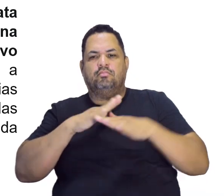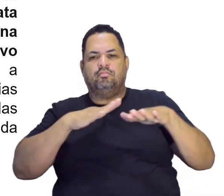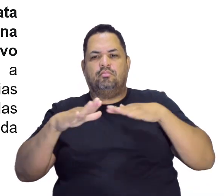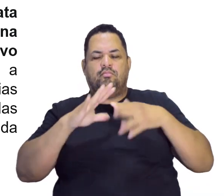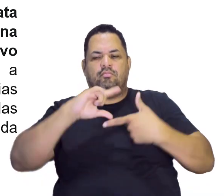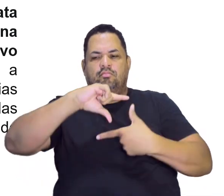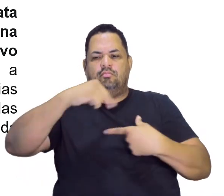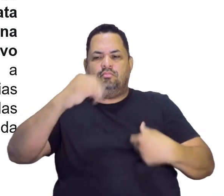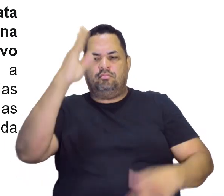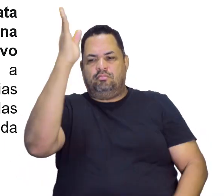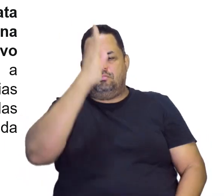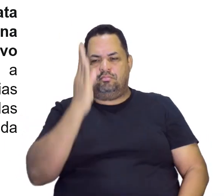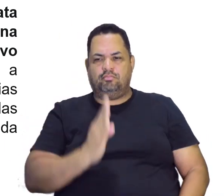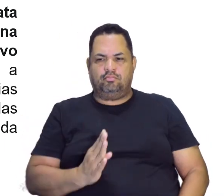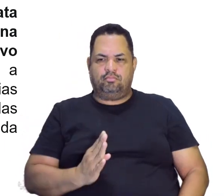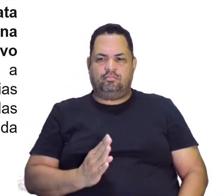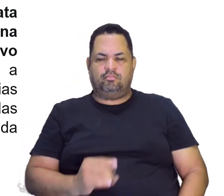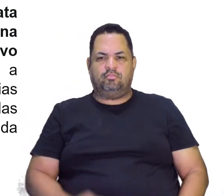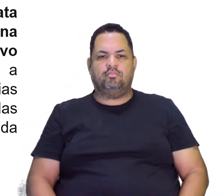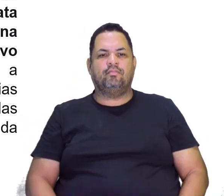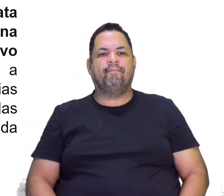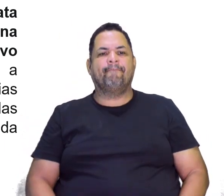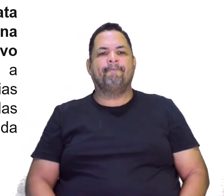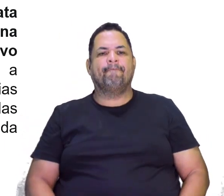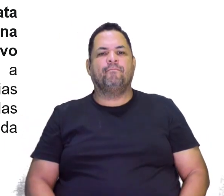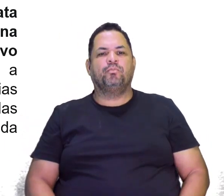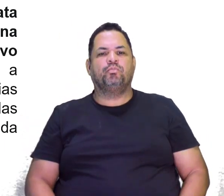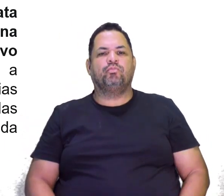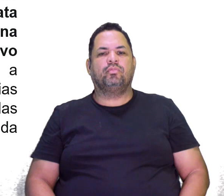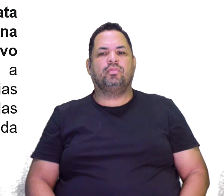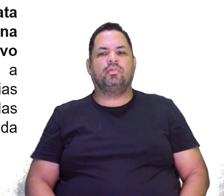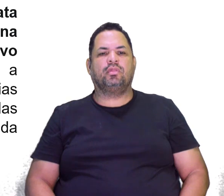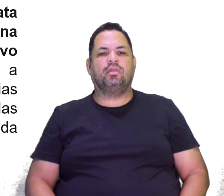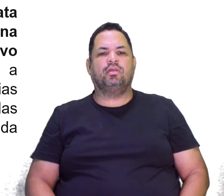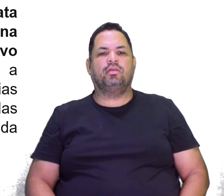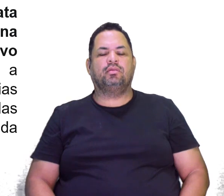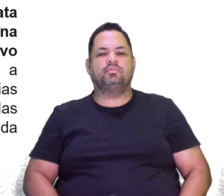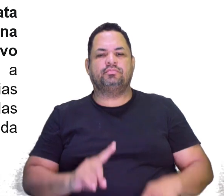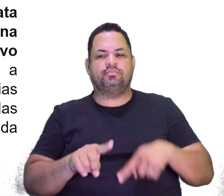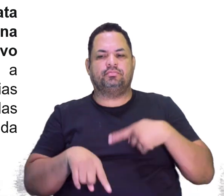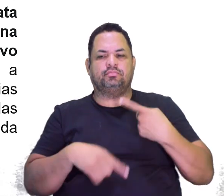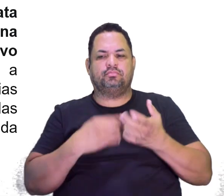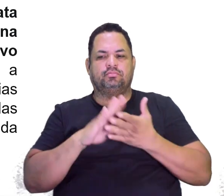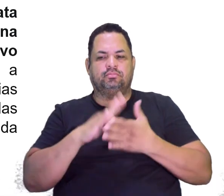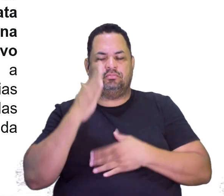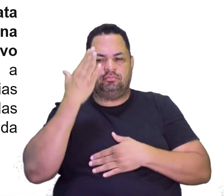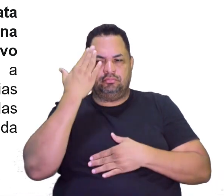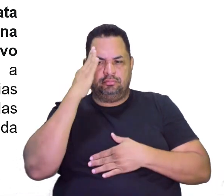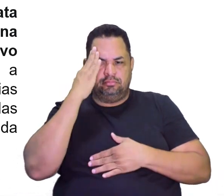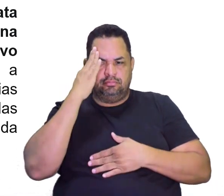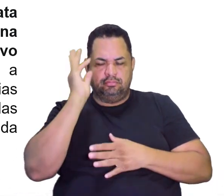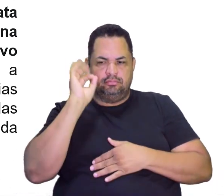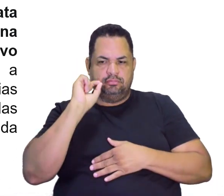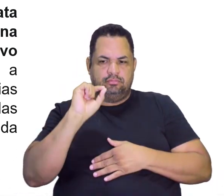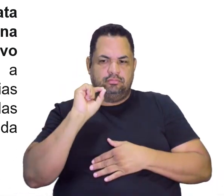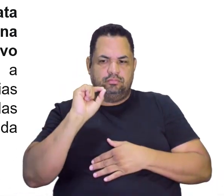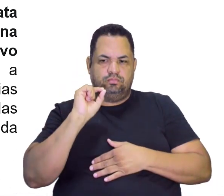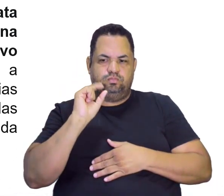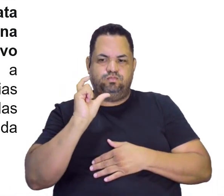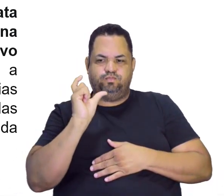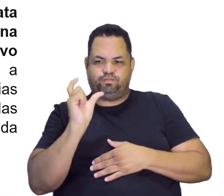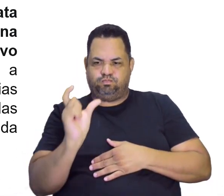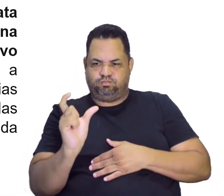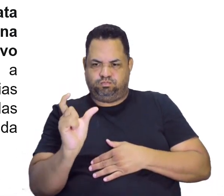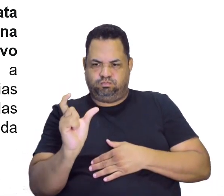do movimento modernista no Brasil não se preocupe que nós vamos entender bem direitinho essa